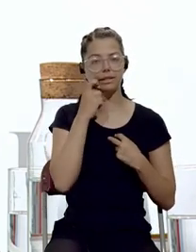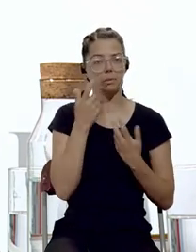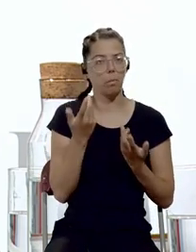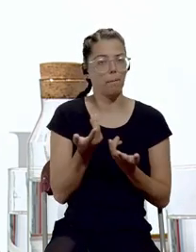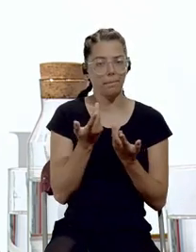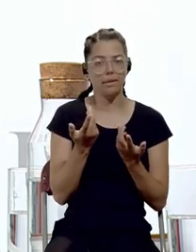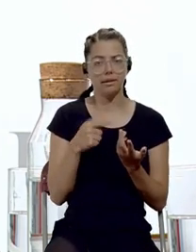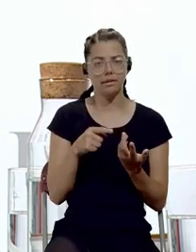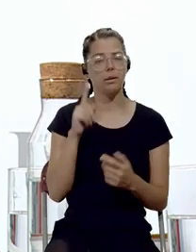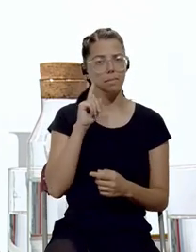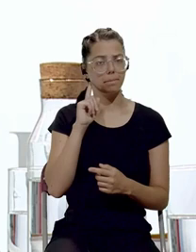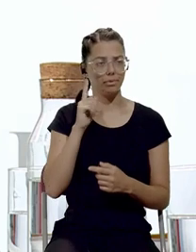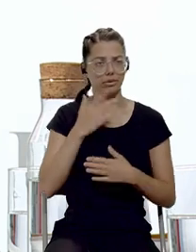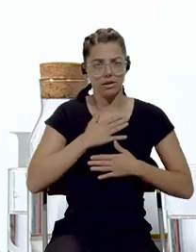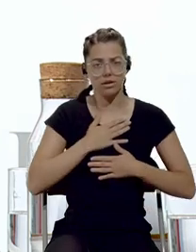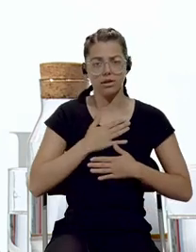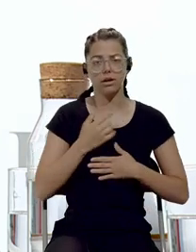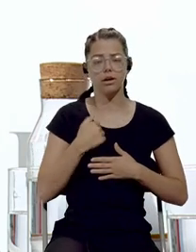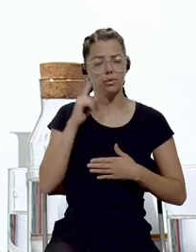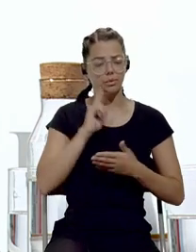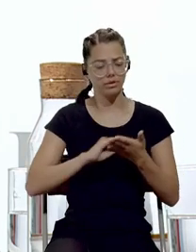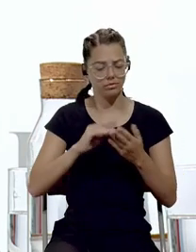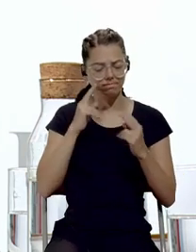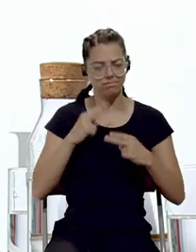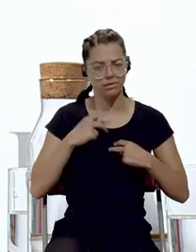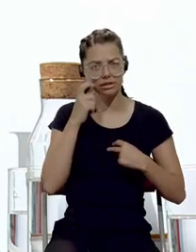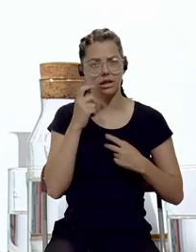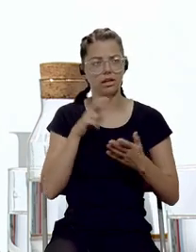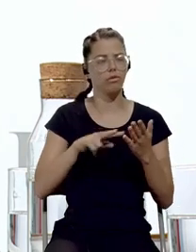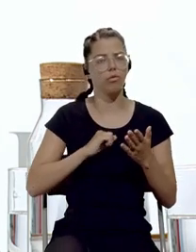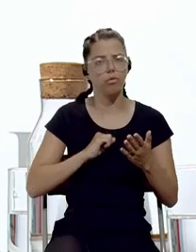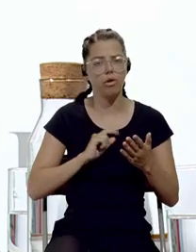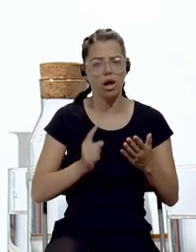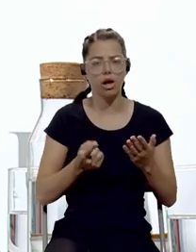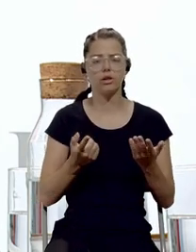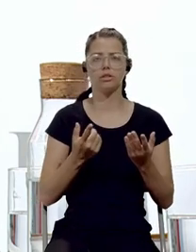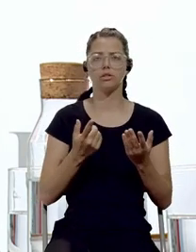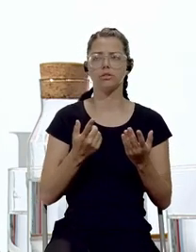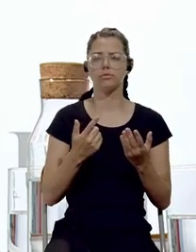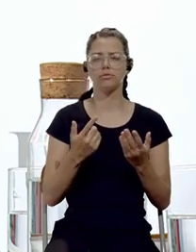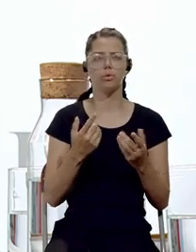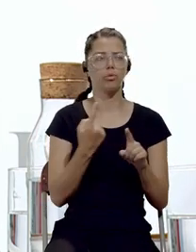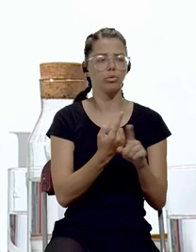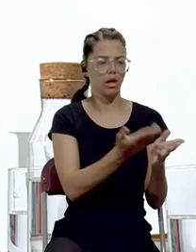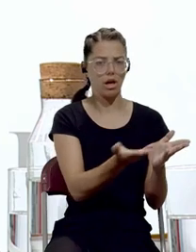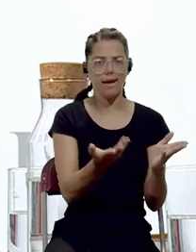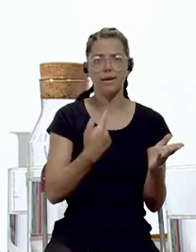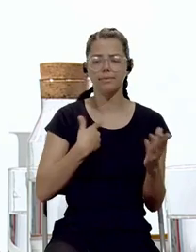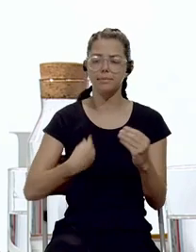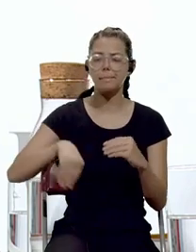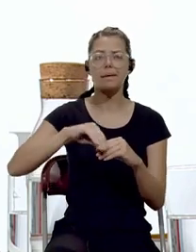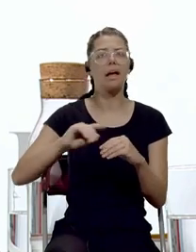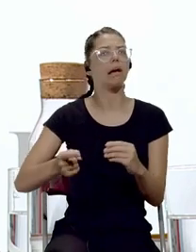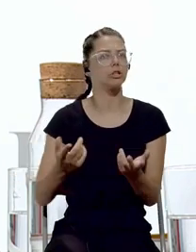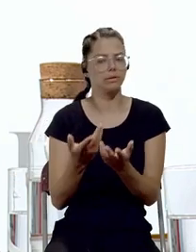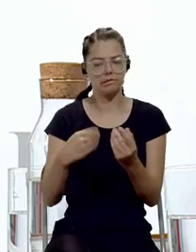importante para mim, não é? Quem é que eu sou enquanto escritora? Que literatura é que eu faço? O que é que ela acrescenta ao que já existe? E, nesse